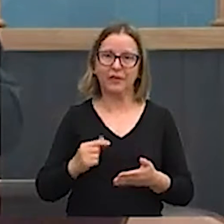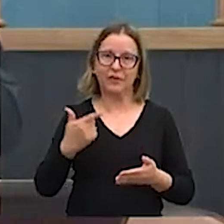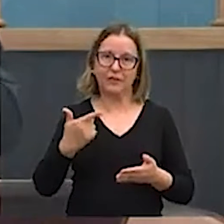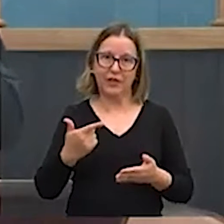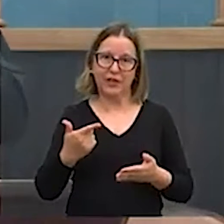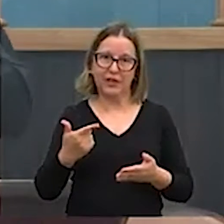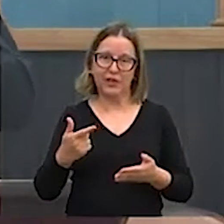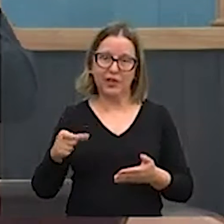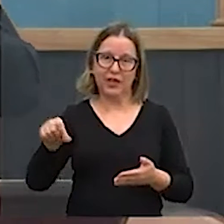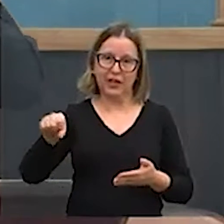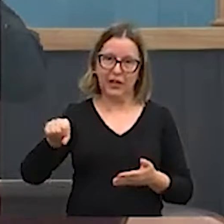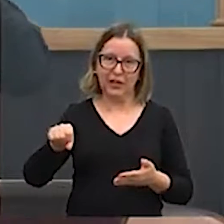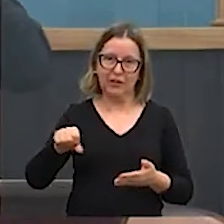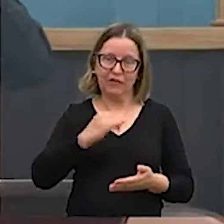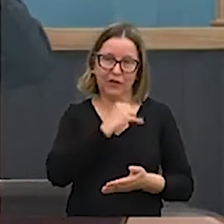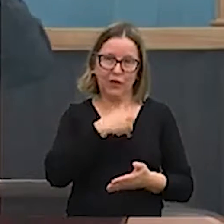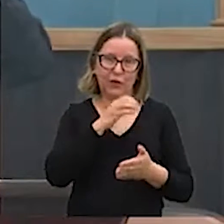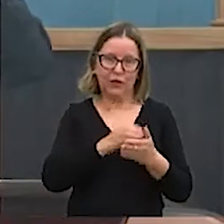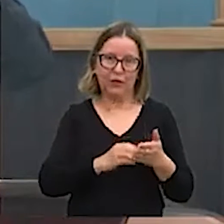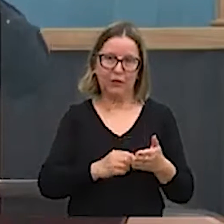João 12, 29.